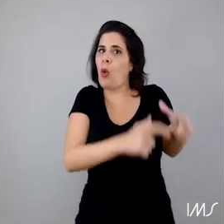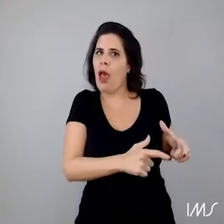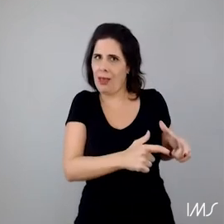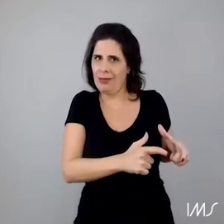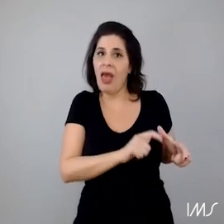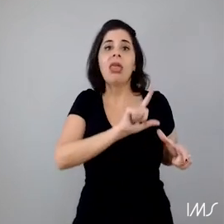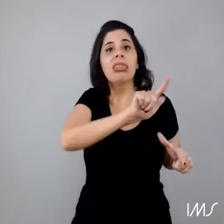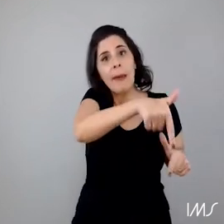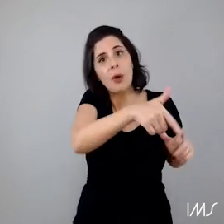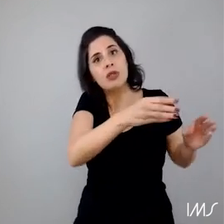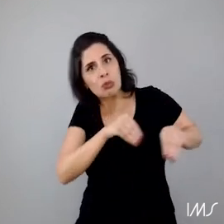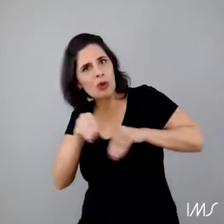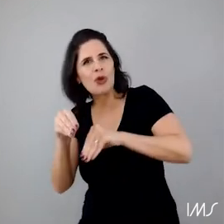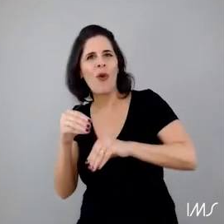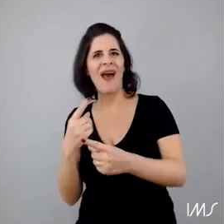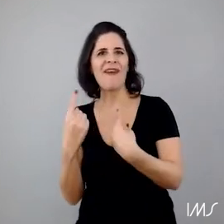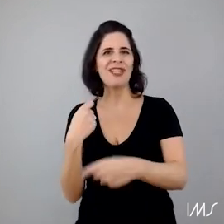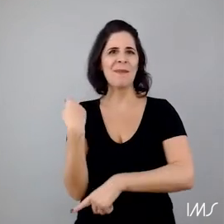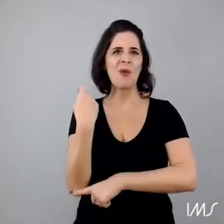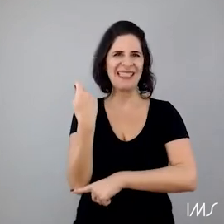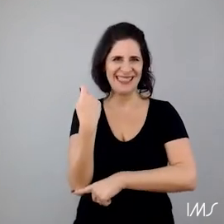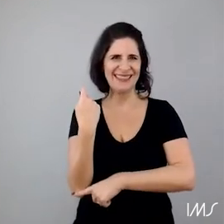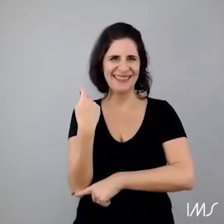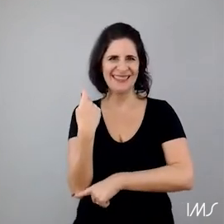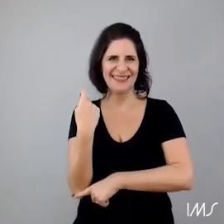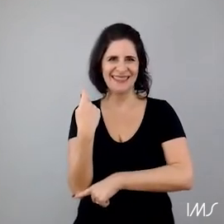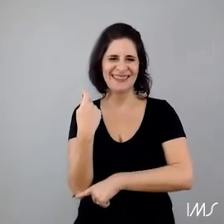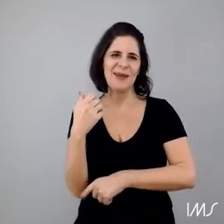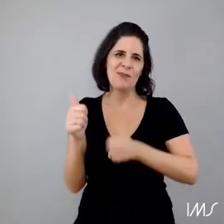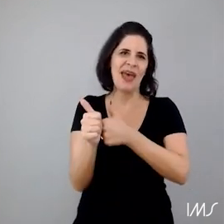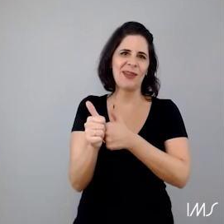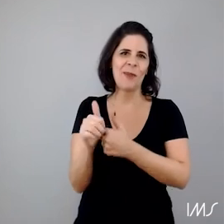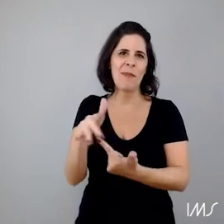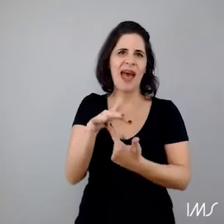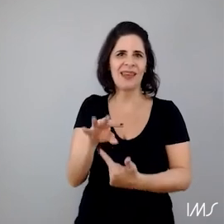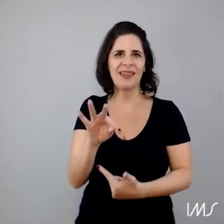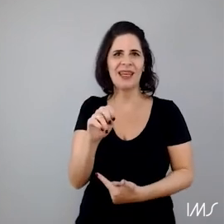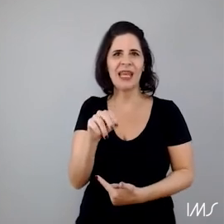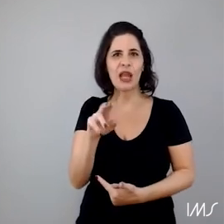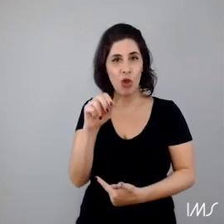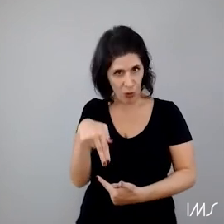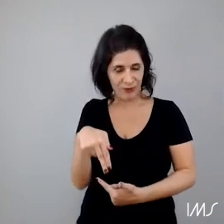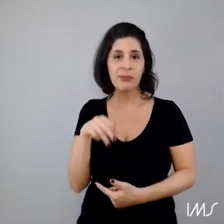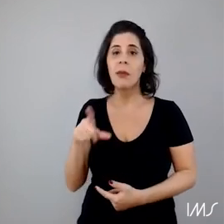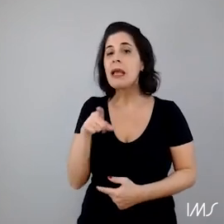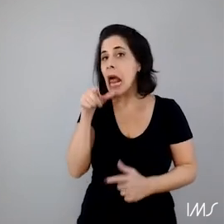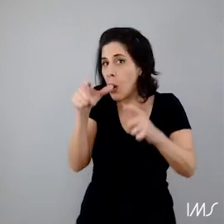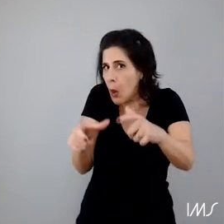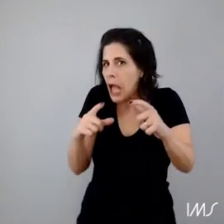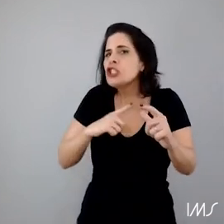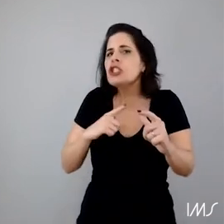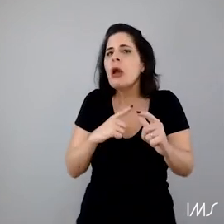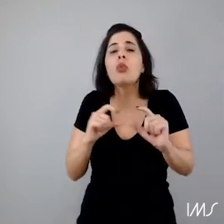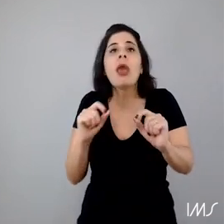de intelectuais, de artistas, de arquitetos, e essa gente toda